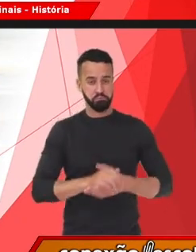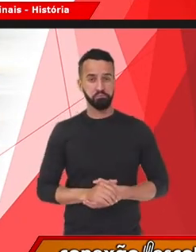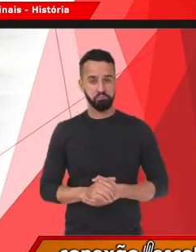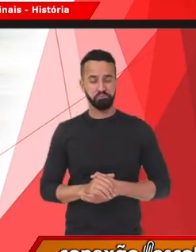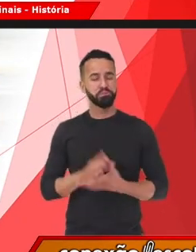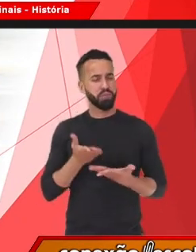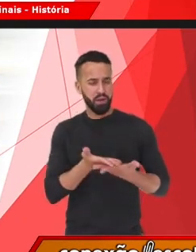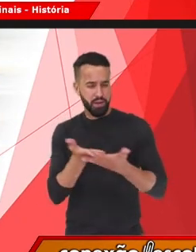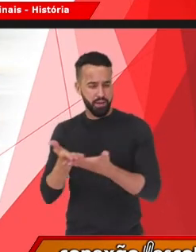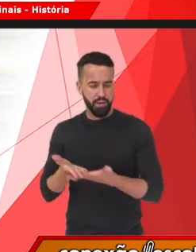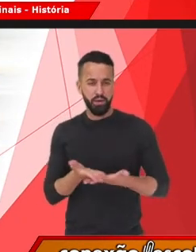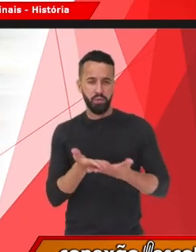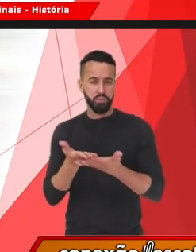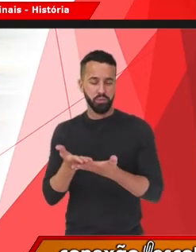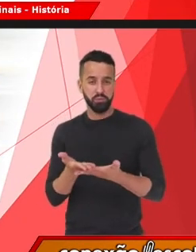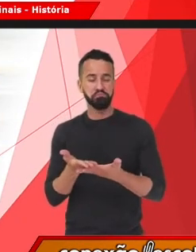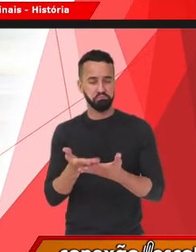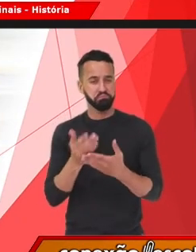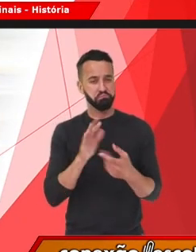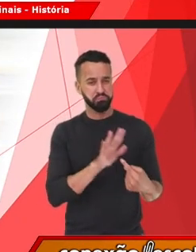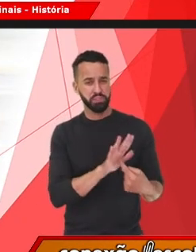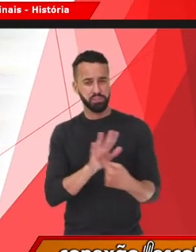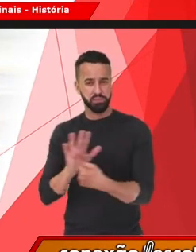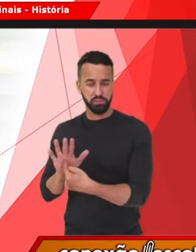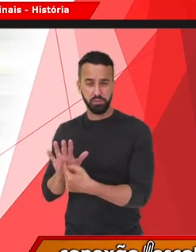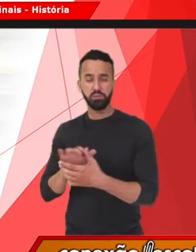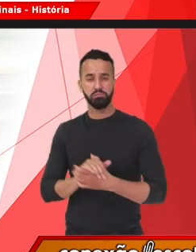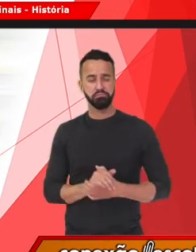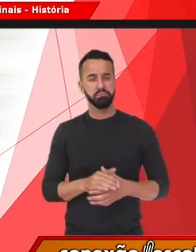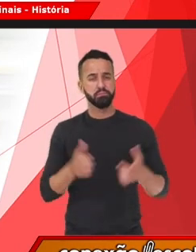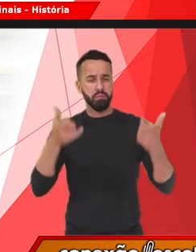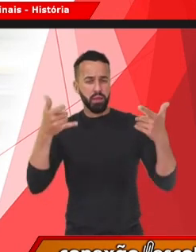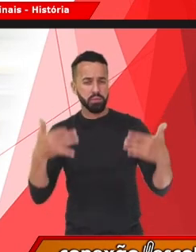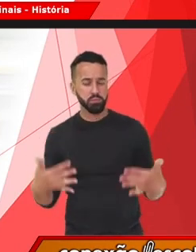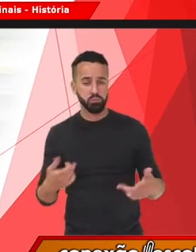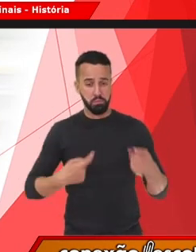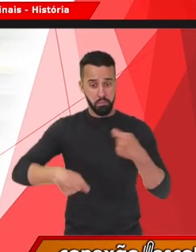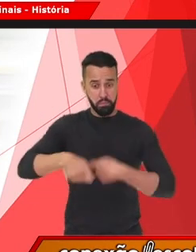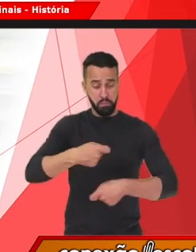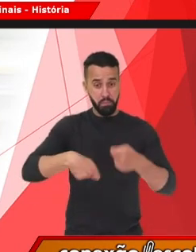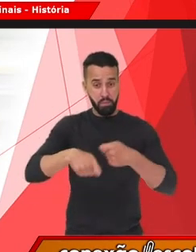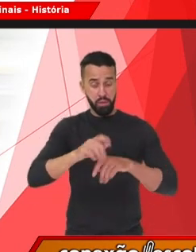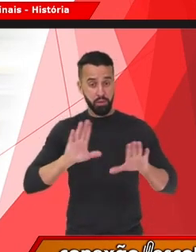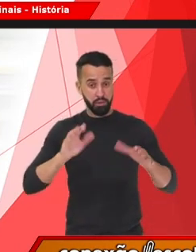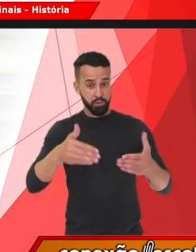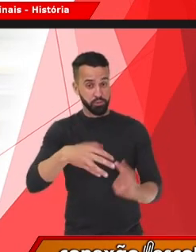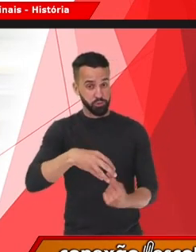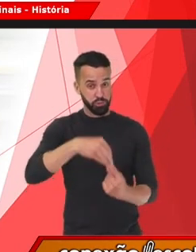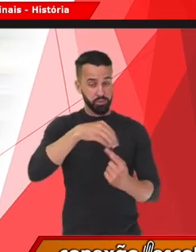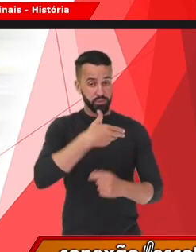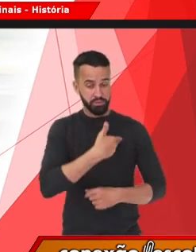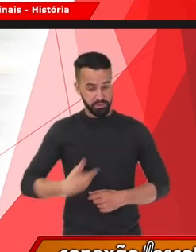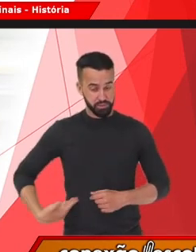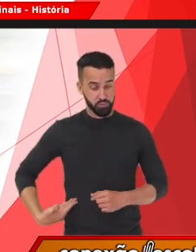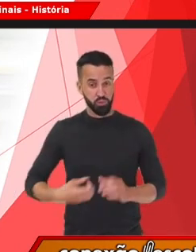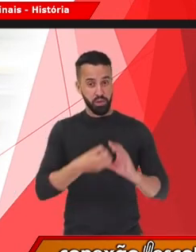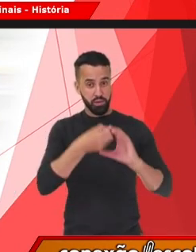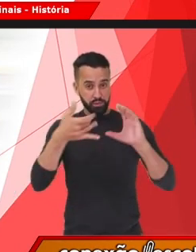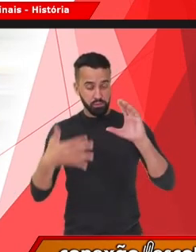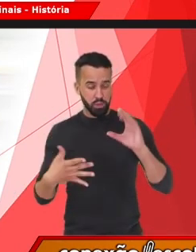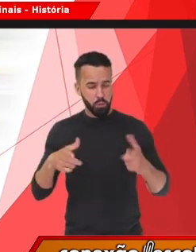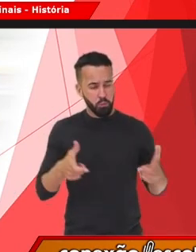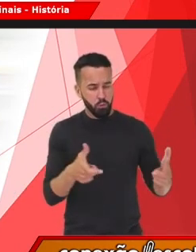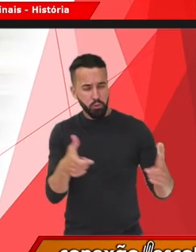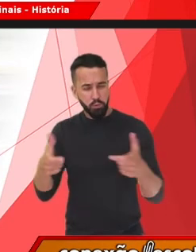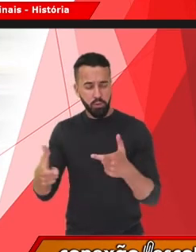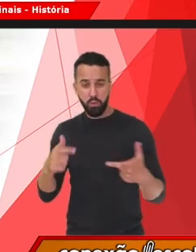Nesta aula, então, foi apresentado a definição de mercantilismo, suas características, locais onde